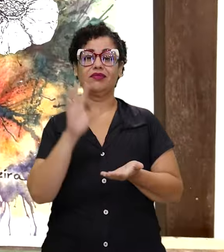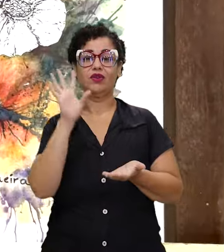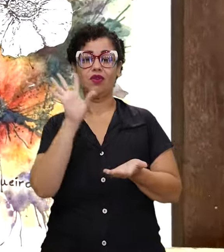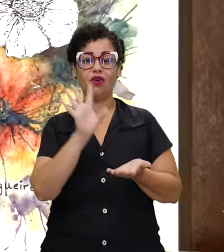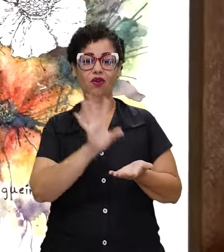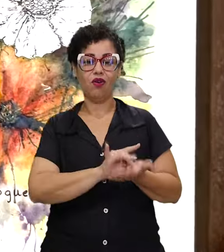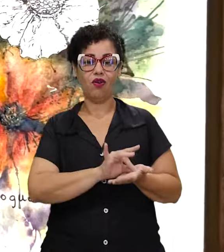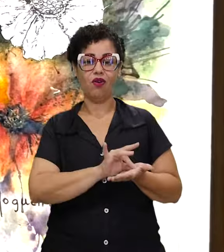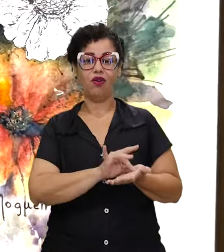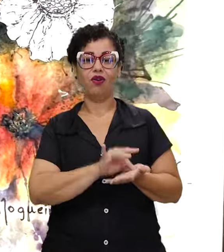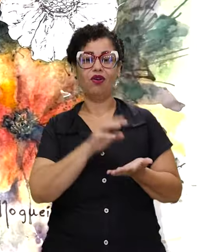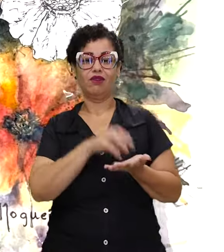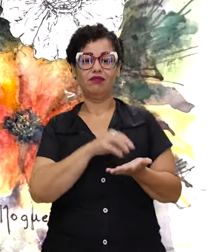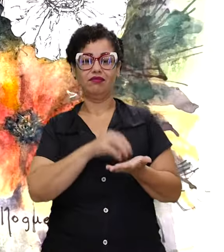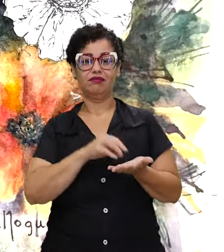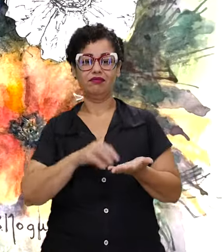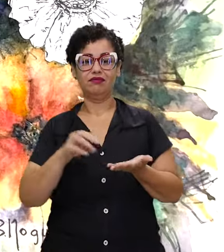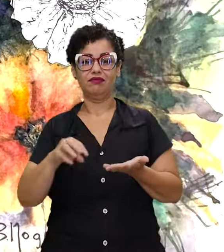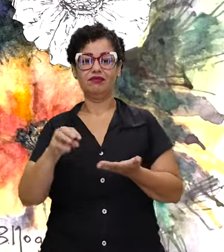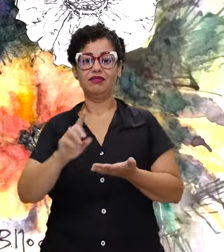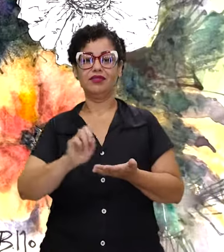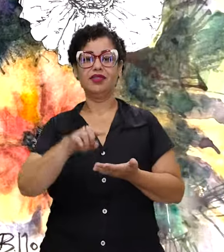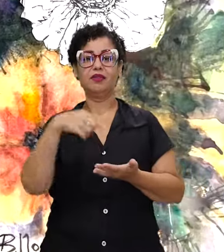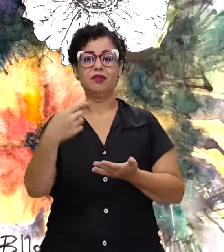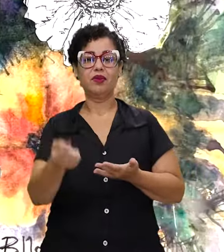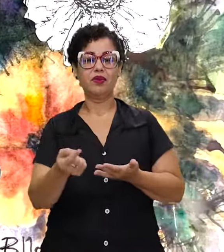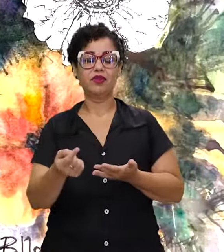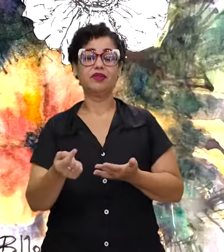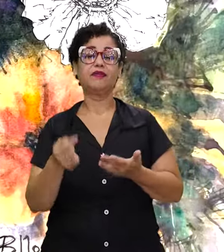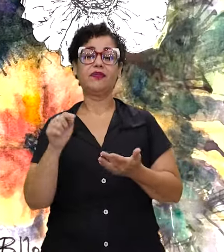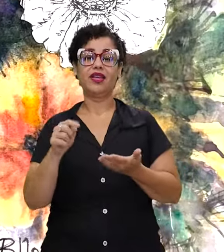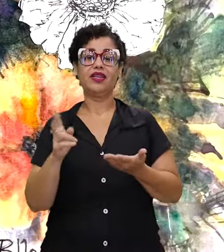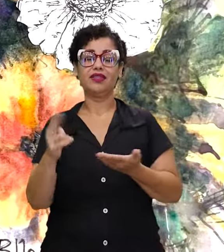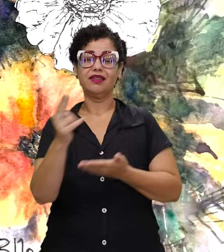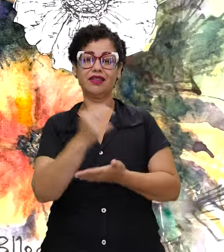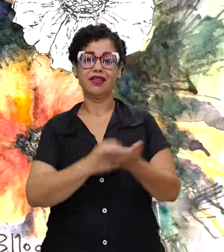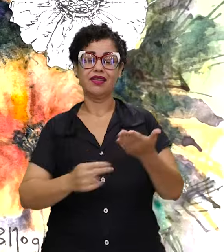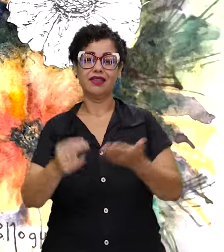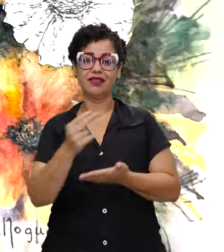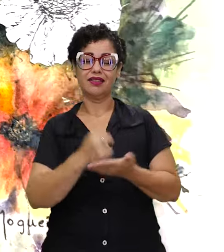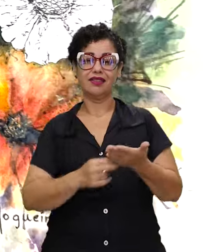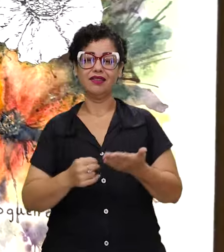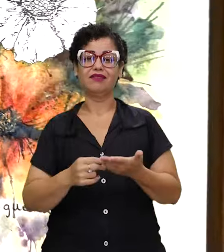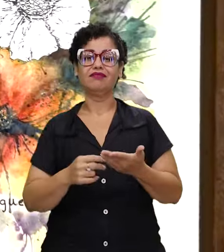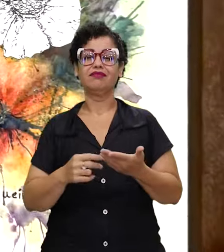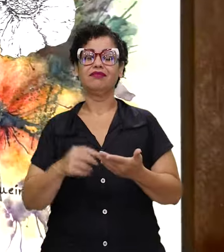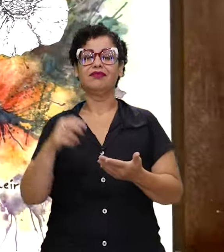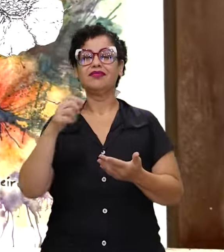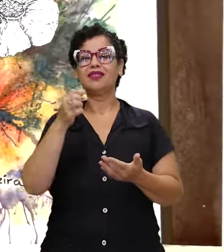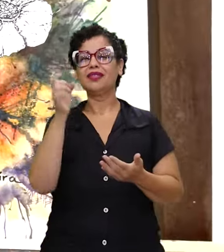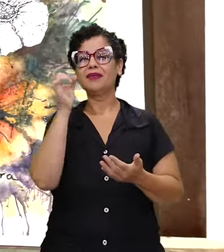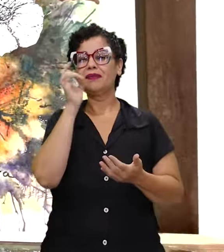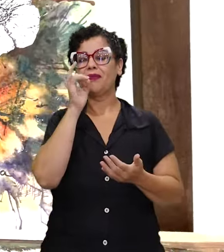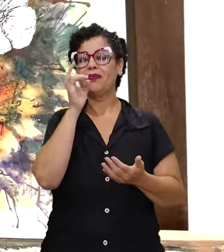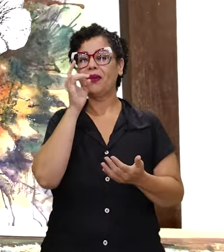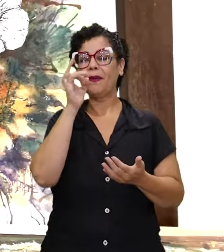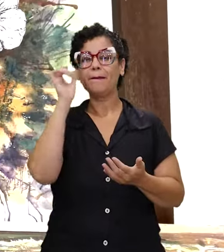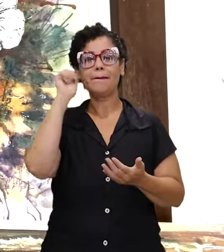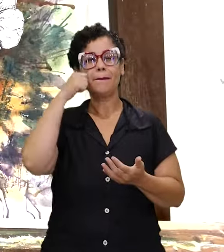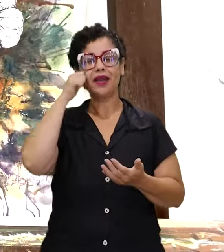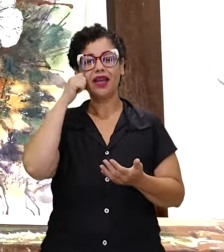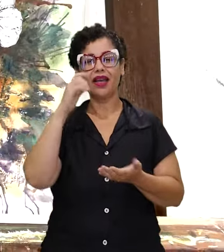colagem posteriormente, e esse desenho de nanquim também, aonde que